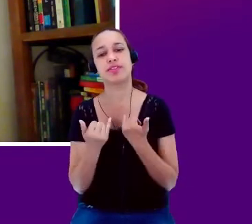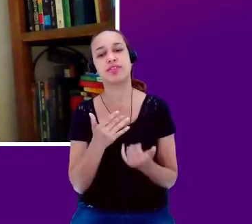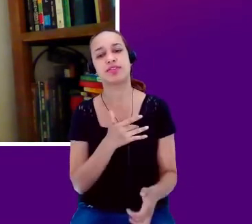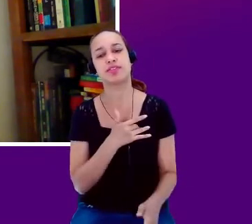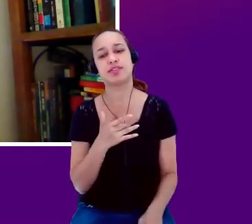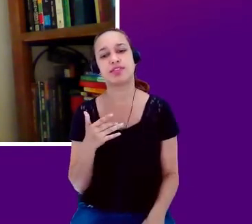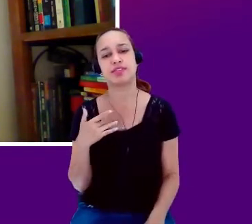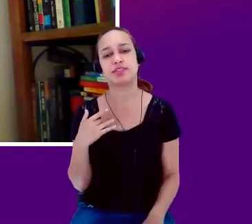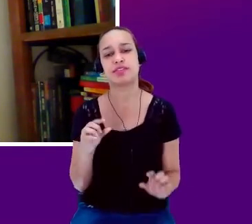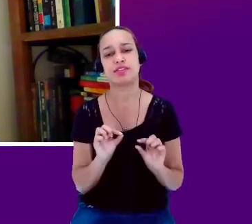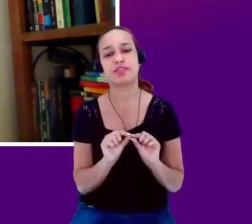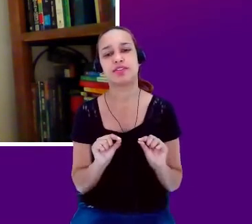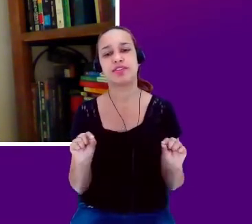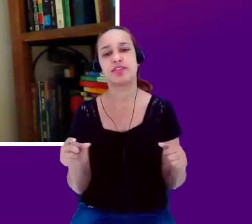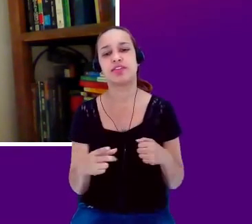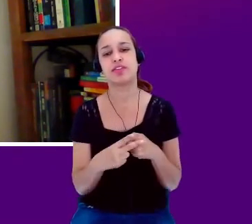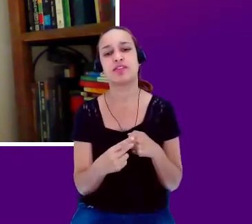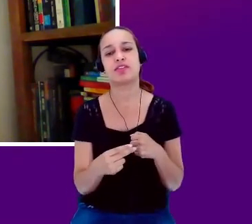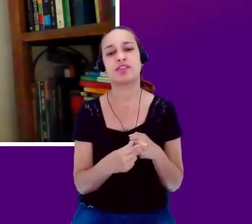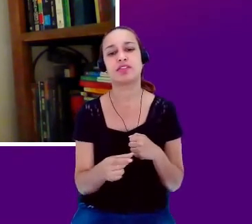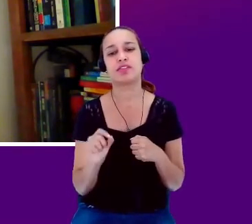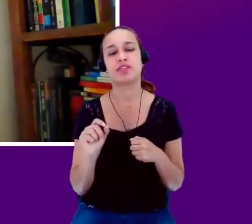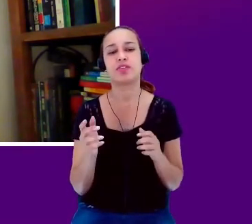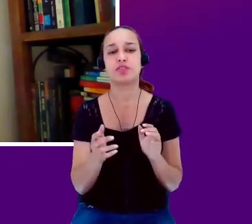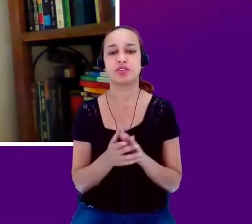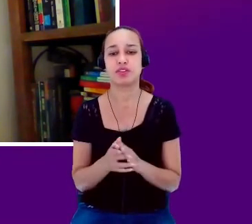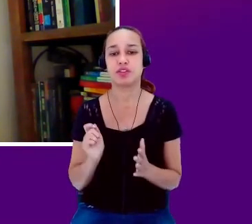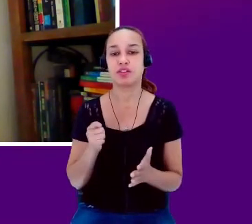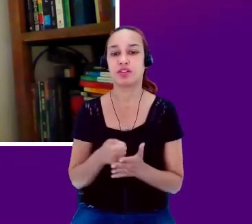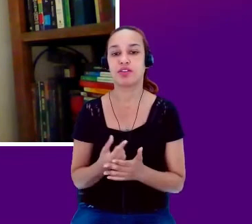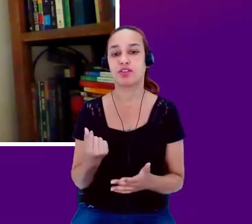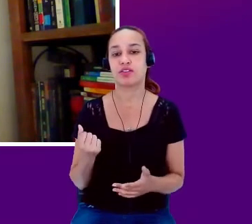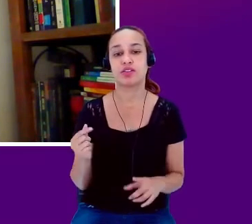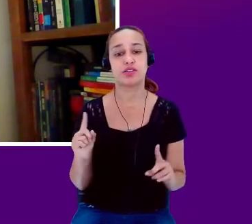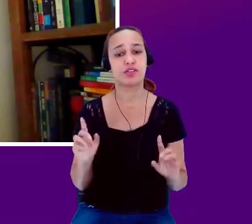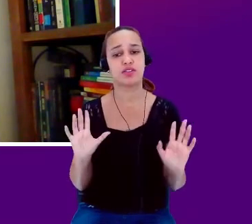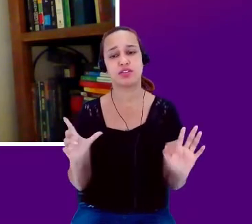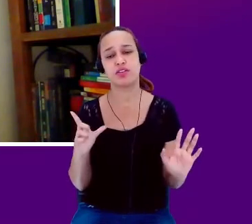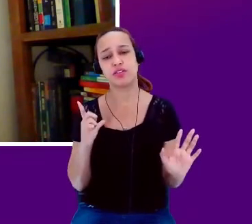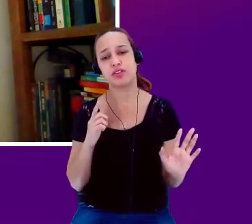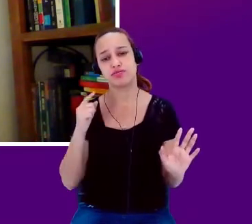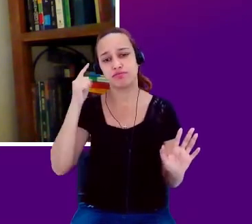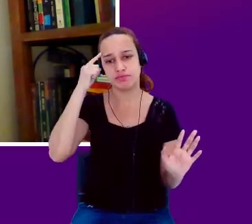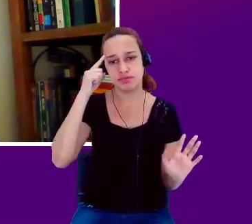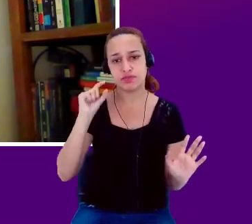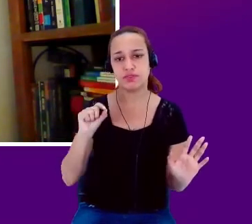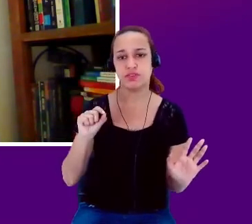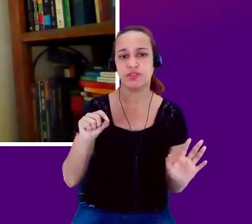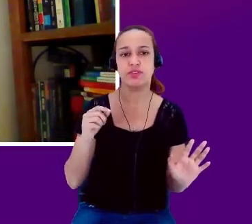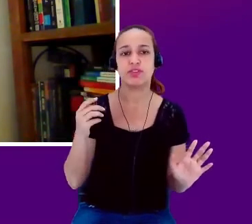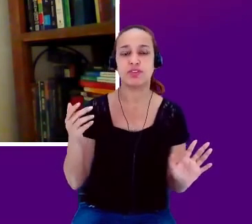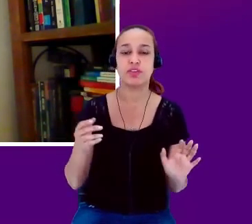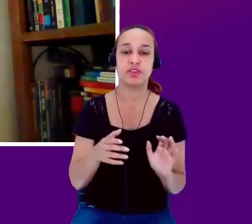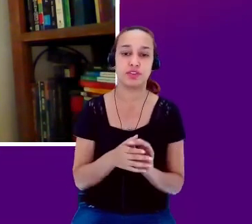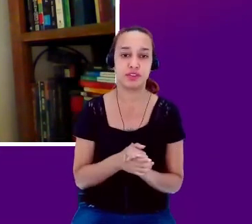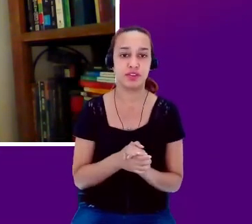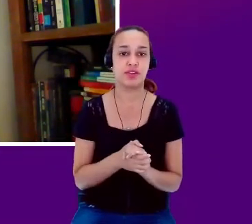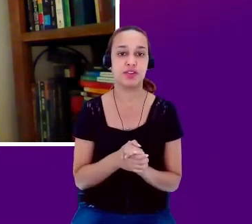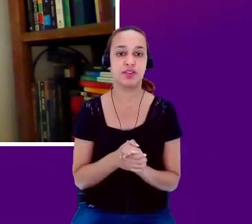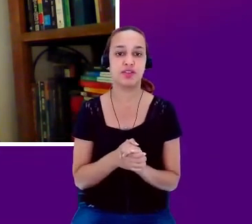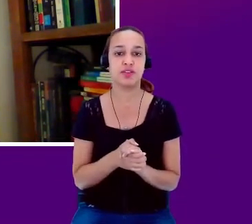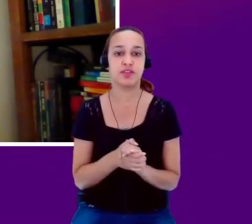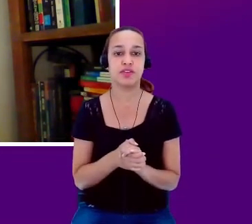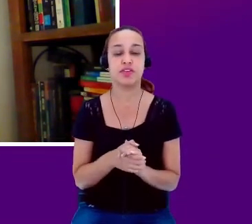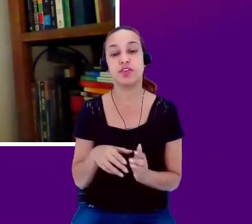expressão do artigo é sem fins econômicos. Então, a gente também dá uma interpretação de que aquilo se trata de uma mercantilização, né? E não